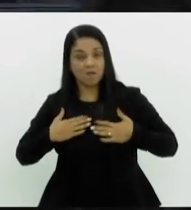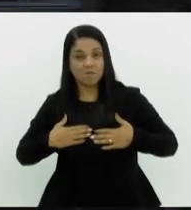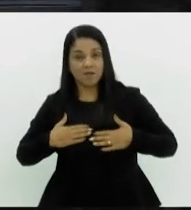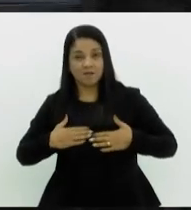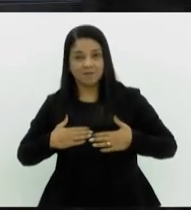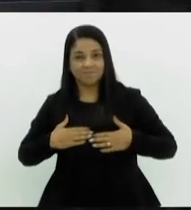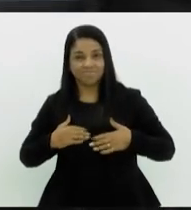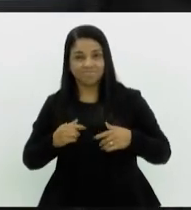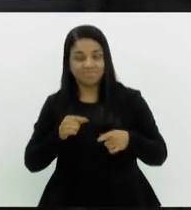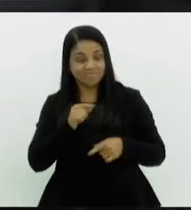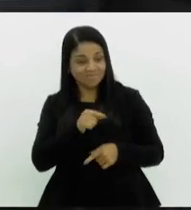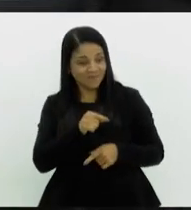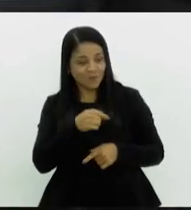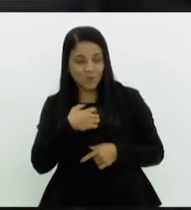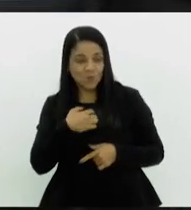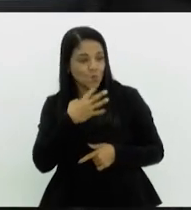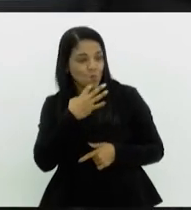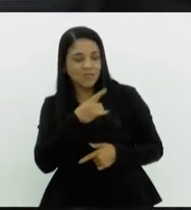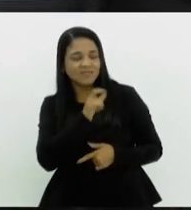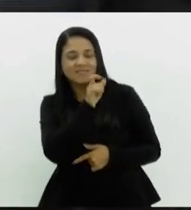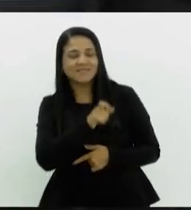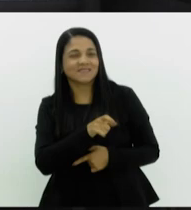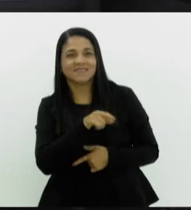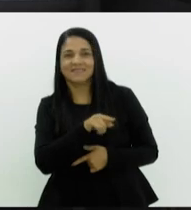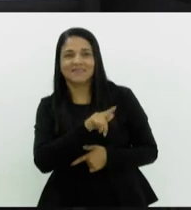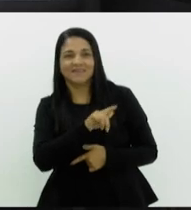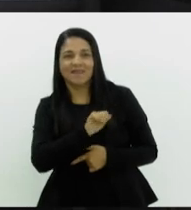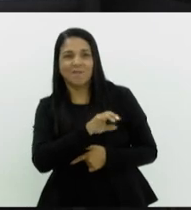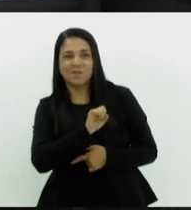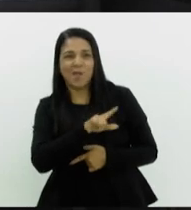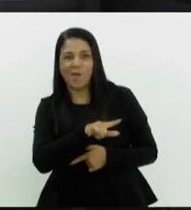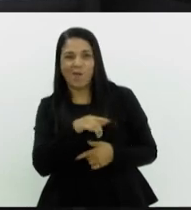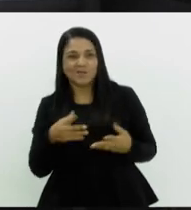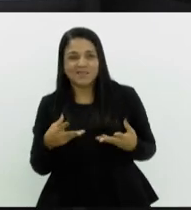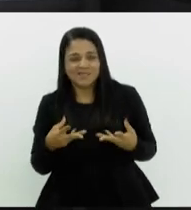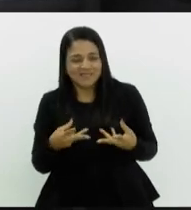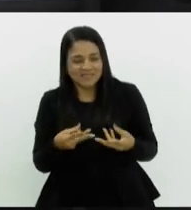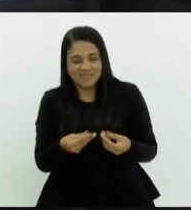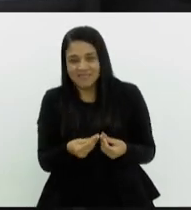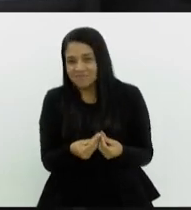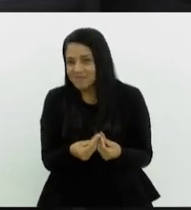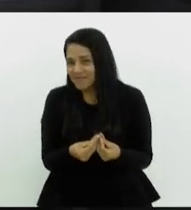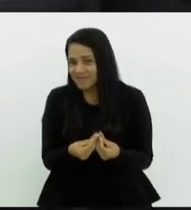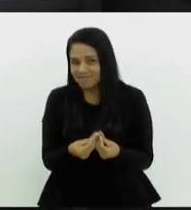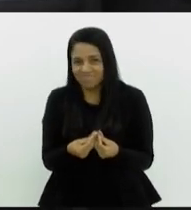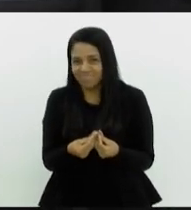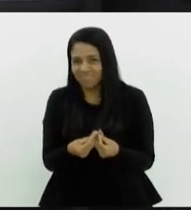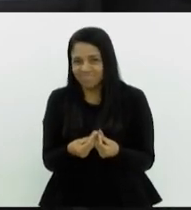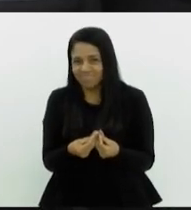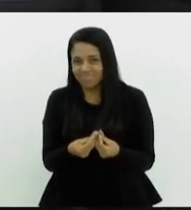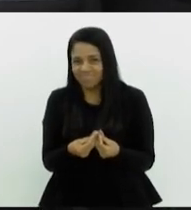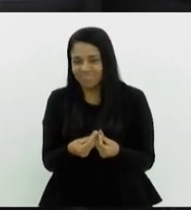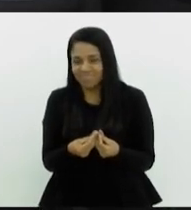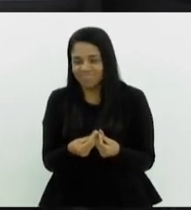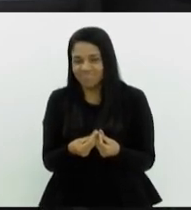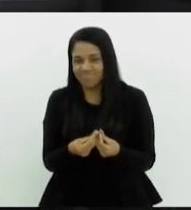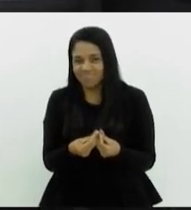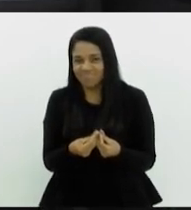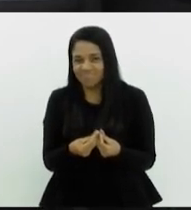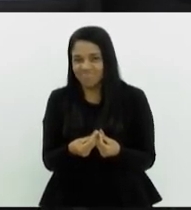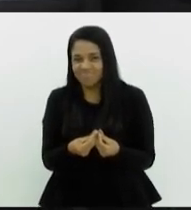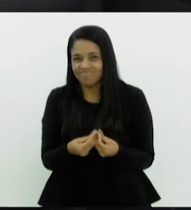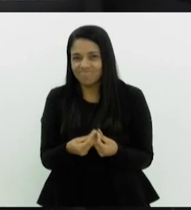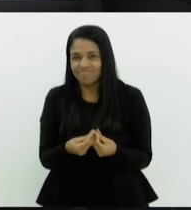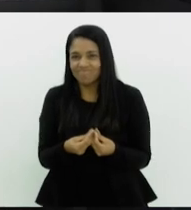lado, pelo menos eu não conhecia do Gabriel. Eu não era absolutamente desconhecido.